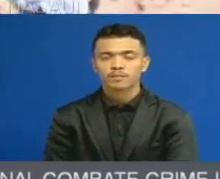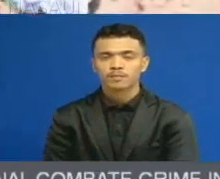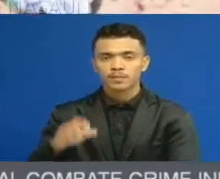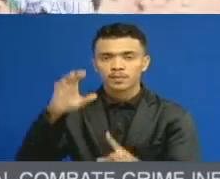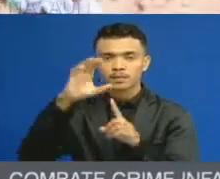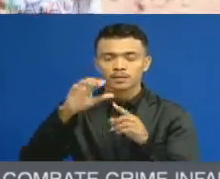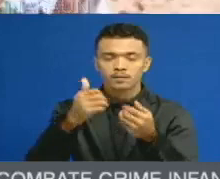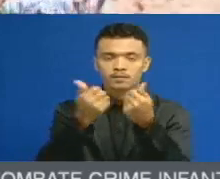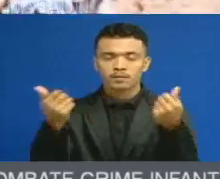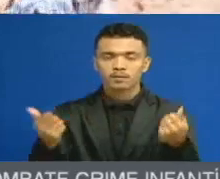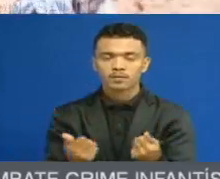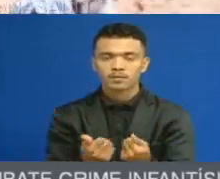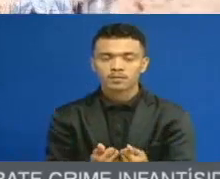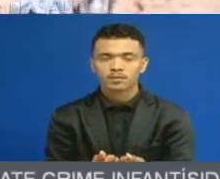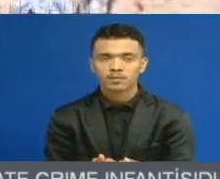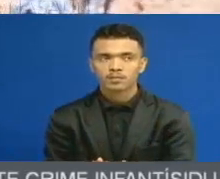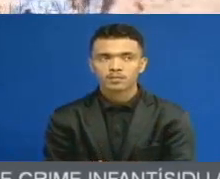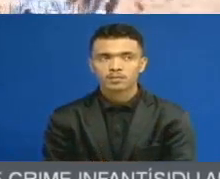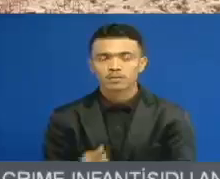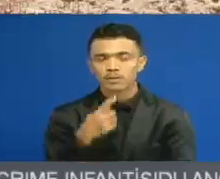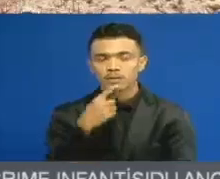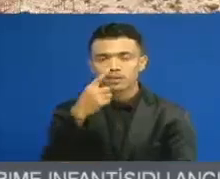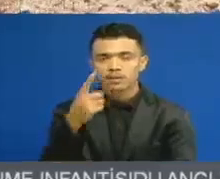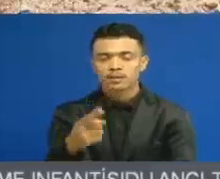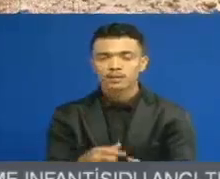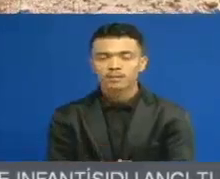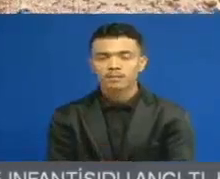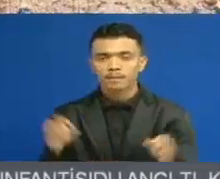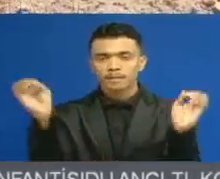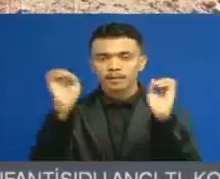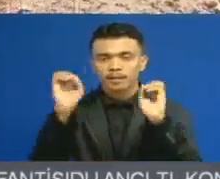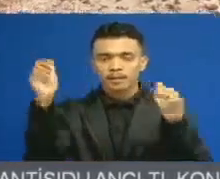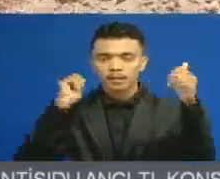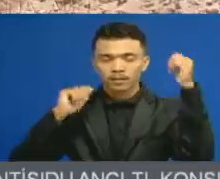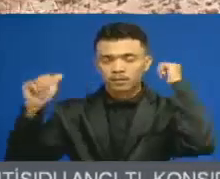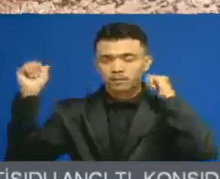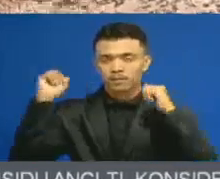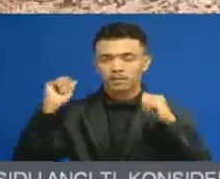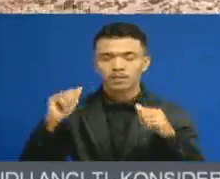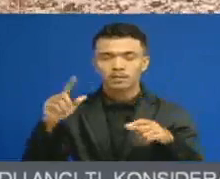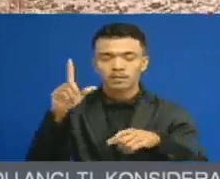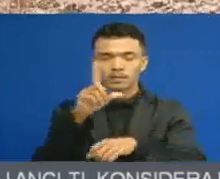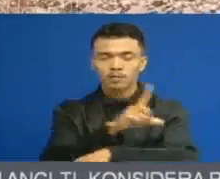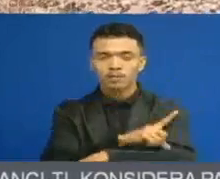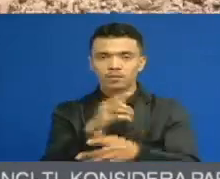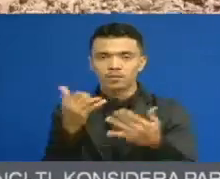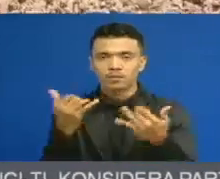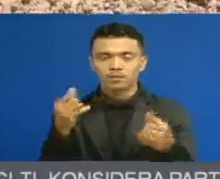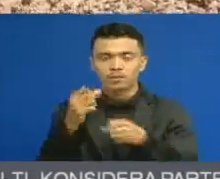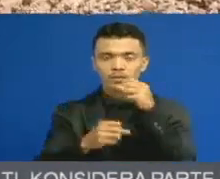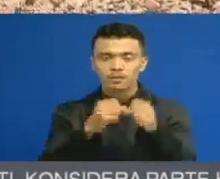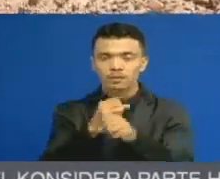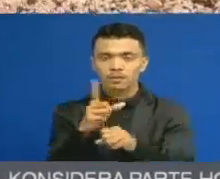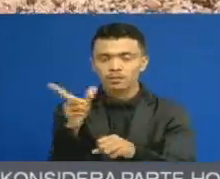Chefe suku Asubilitoho marito de Jesus Chateteng, mas que la ia atividade comemorativa balorong consulta popular badala rua